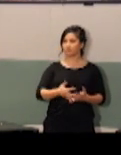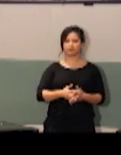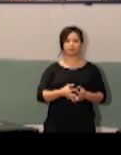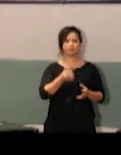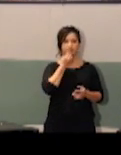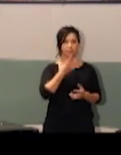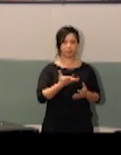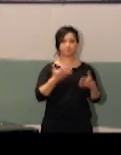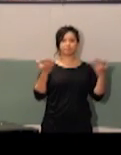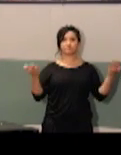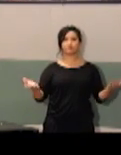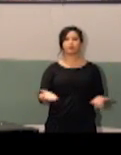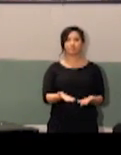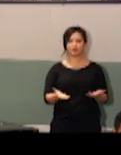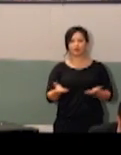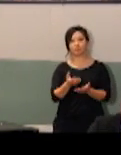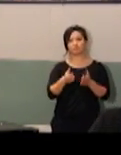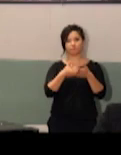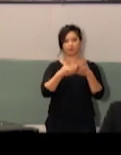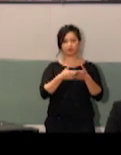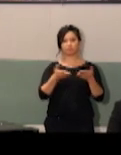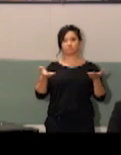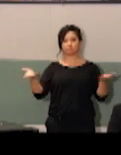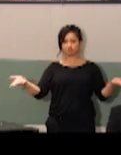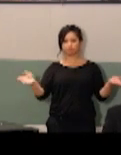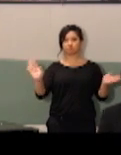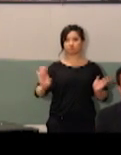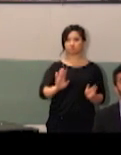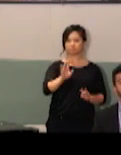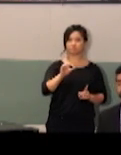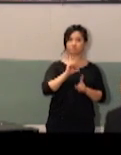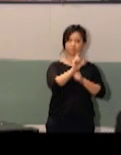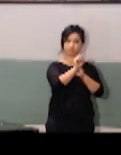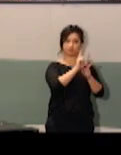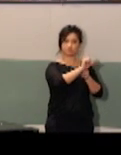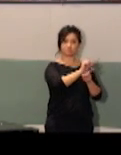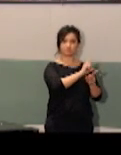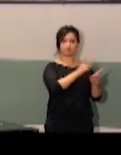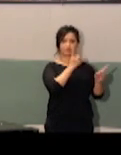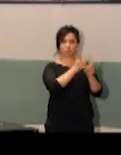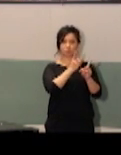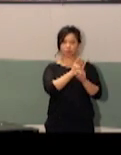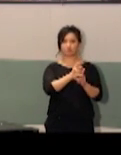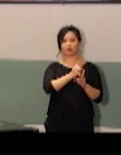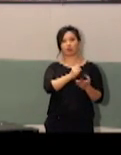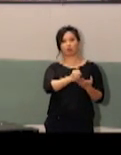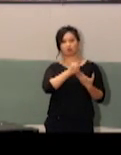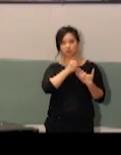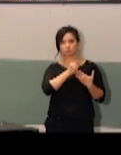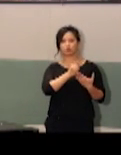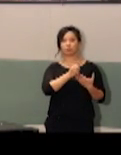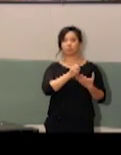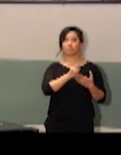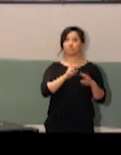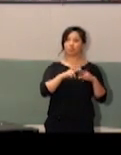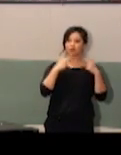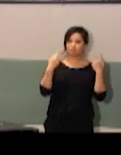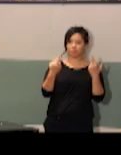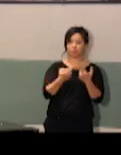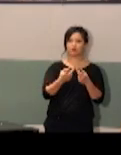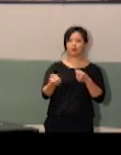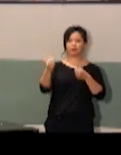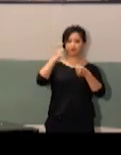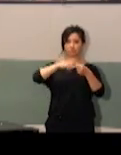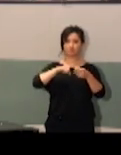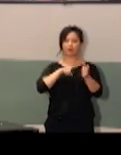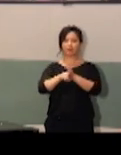de convidar os assessores a se reunirem com seus respectivos candidatos, tomar um pouco de água para a gente retornar às perguntas livres.